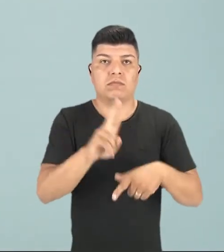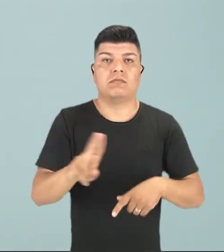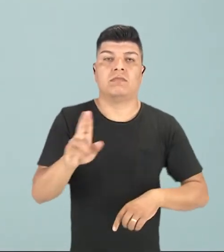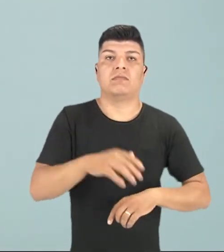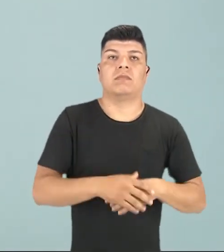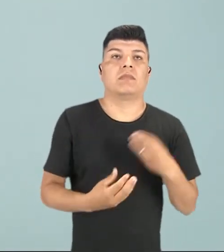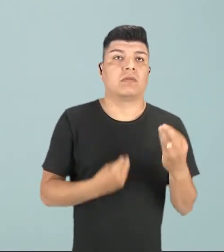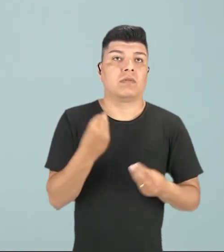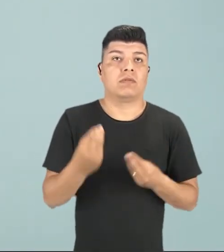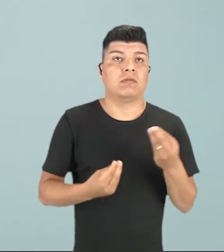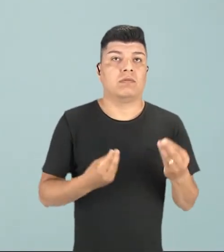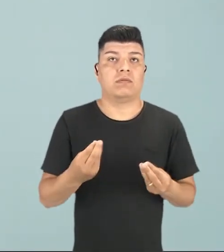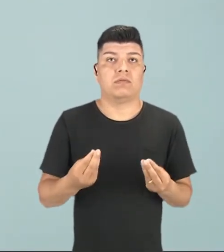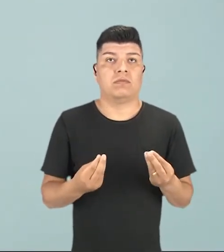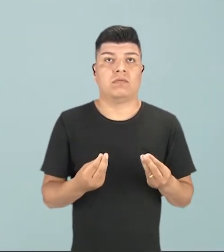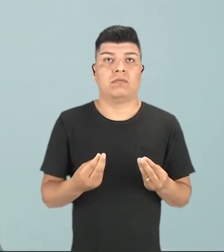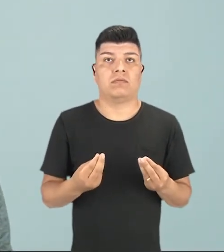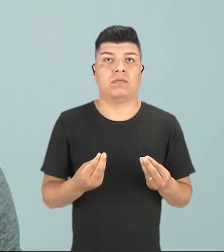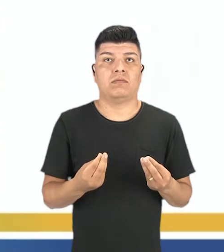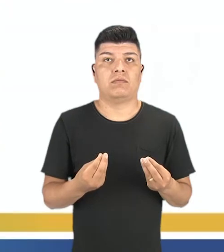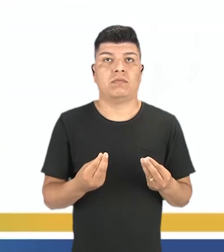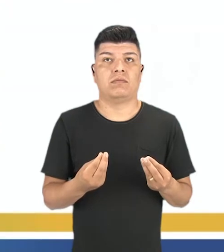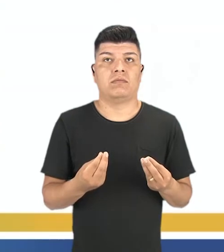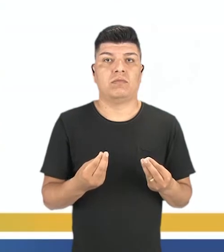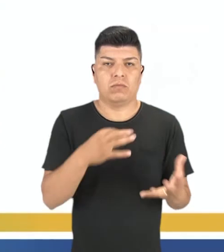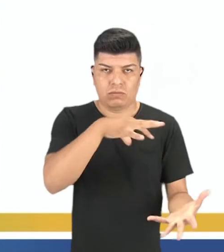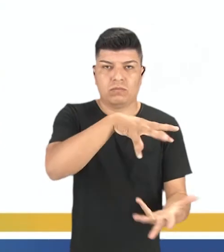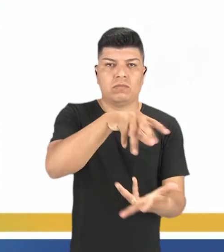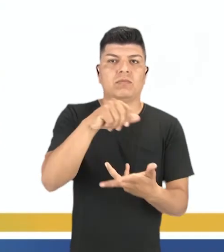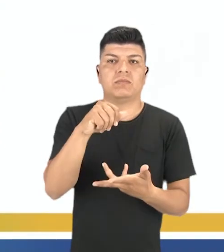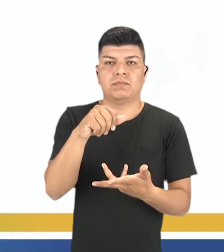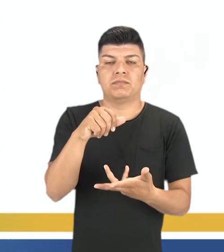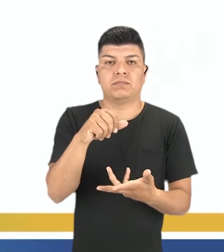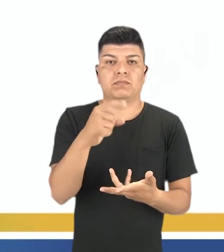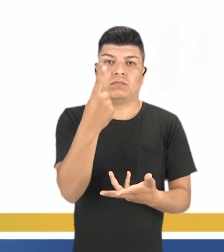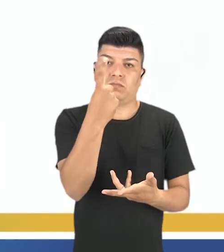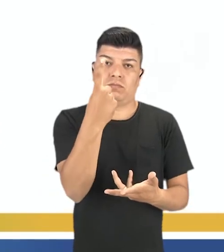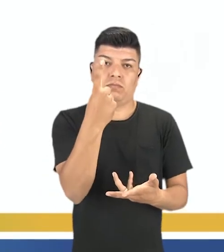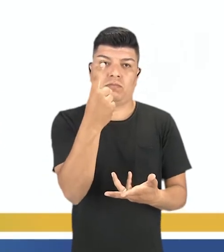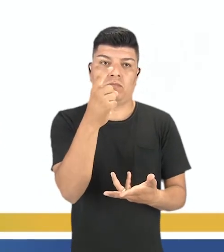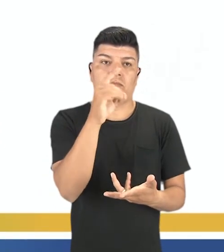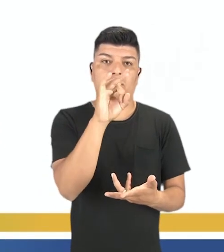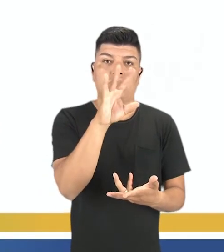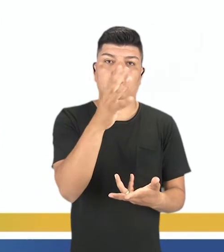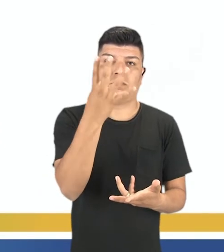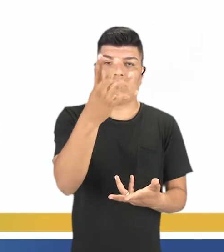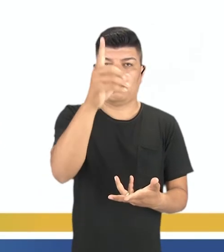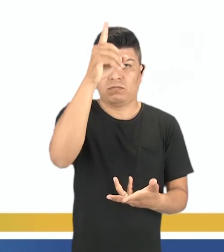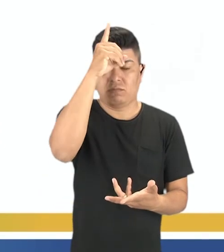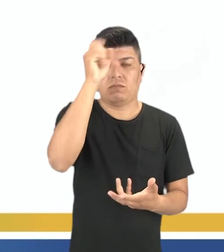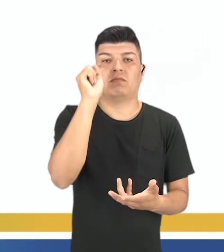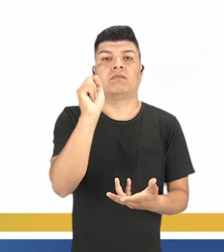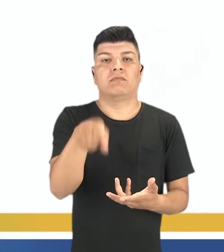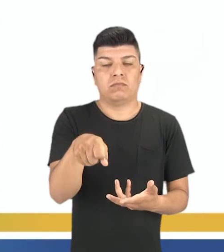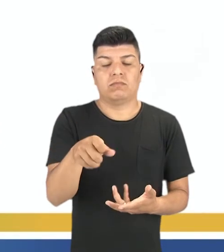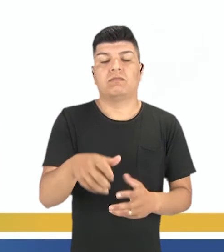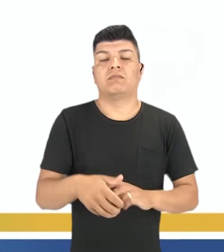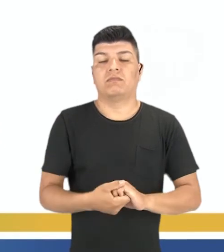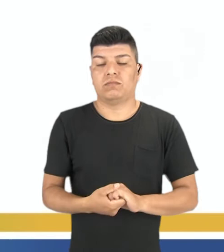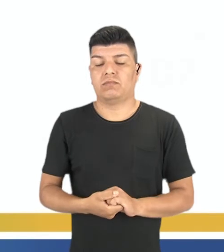está atingindo o mundo? Atinge muita gente? 1 em 4 adultos podem ser